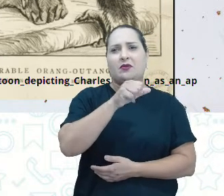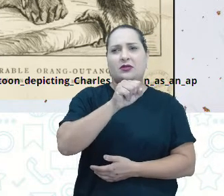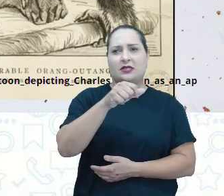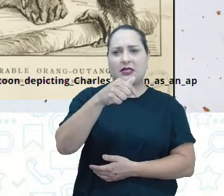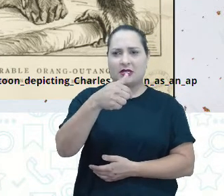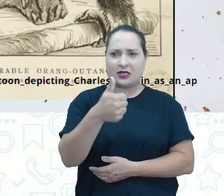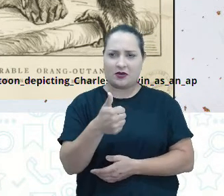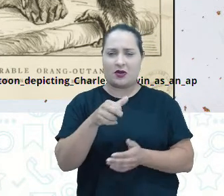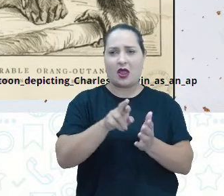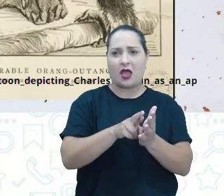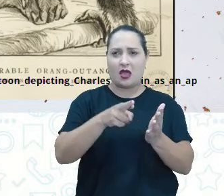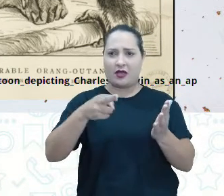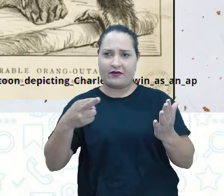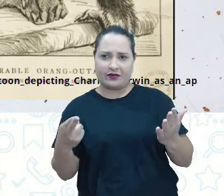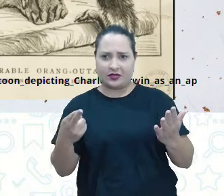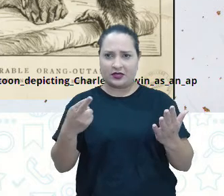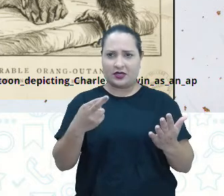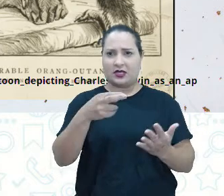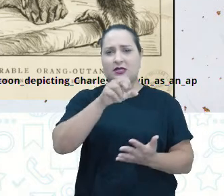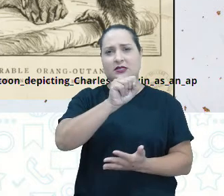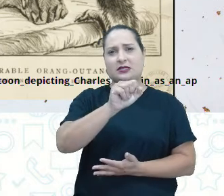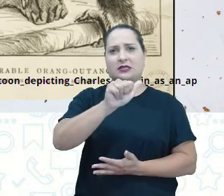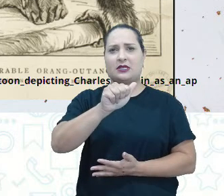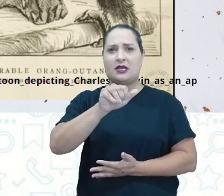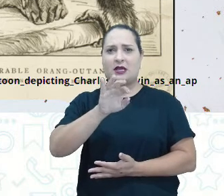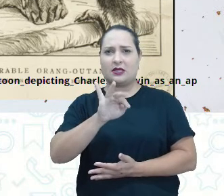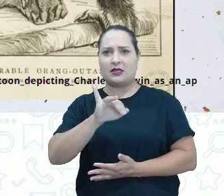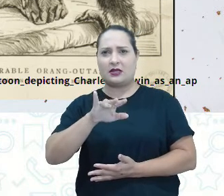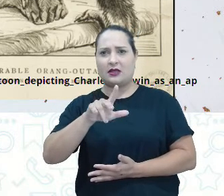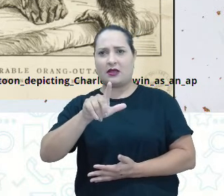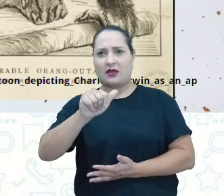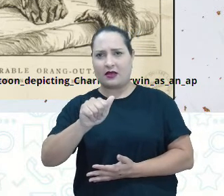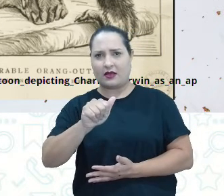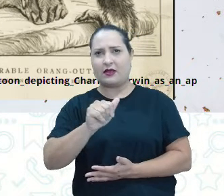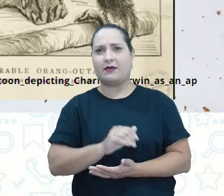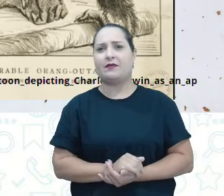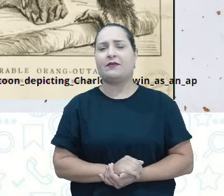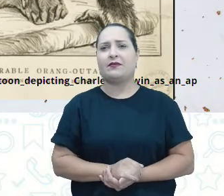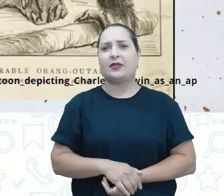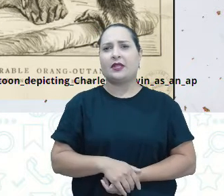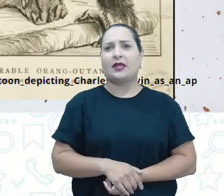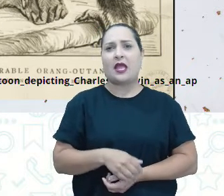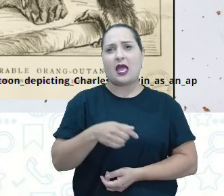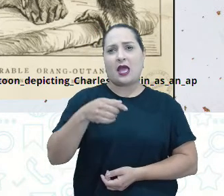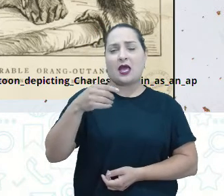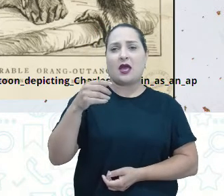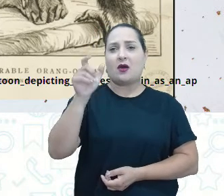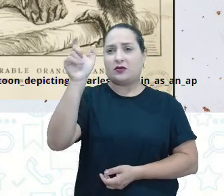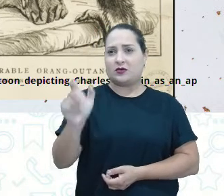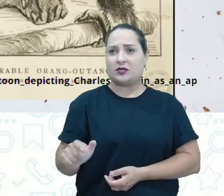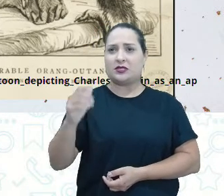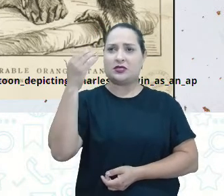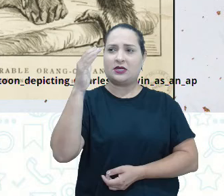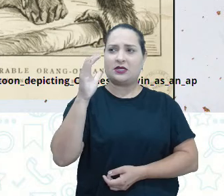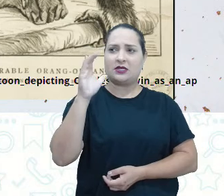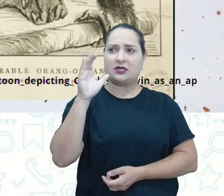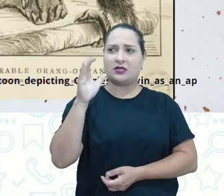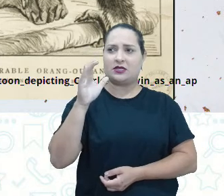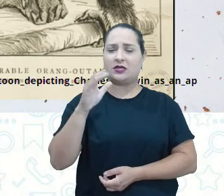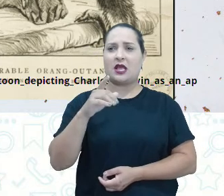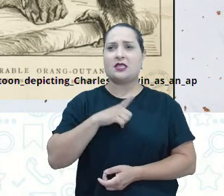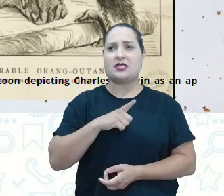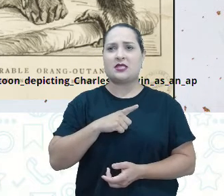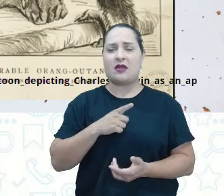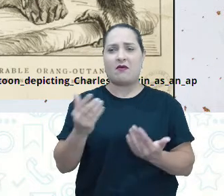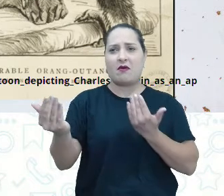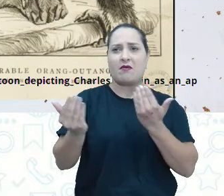1871 na revista satírica The Hornet. Aqui, o cientista é retratado como um híbrido entre humano e